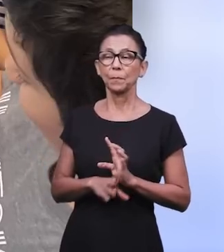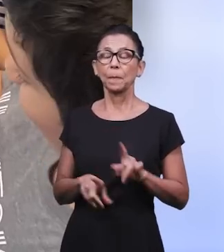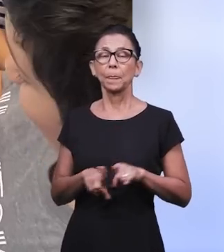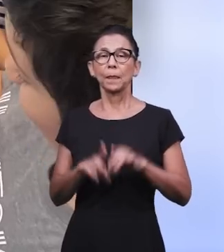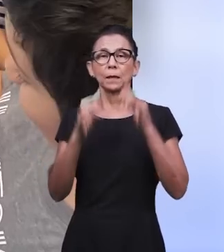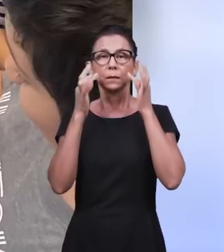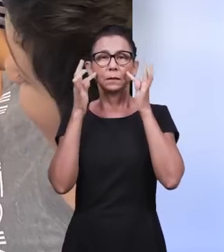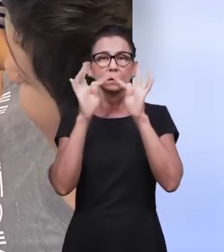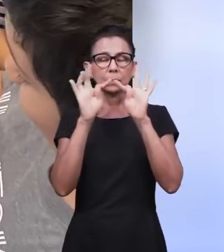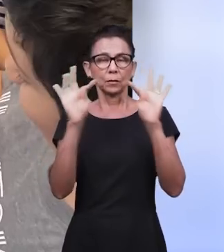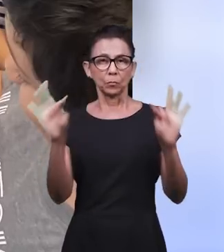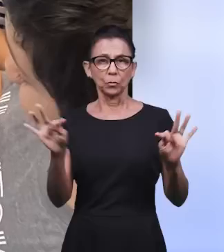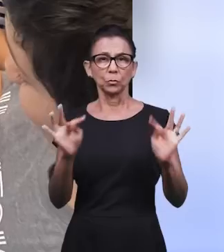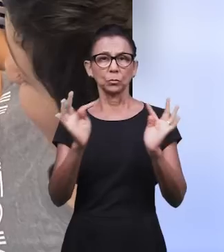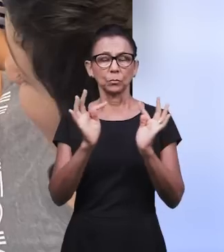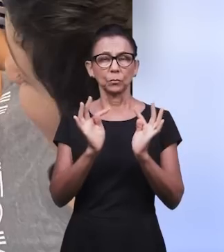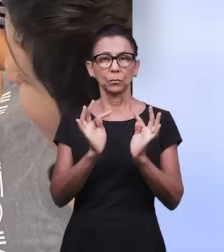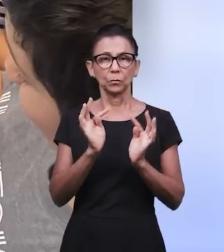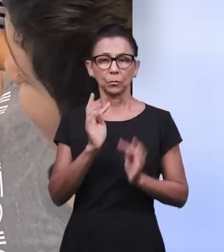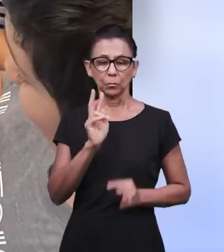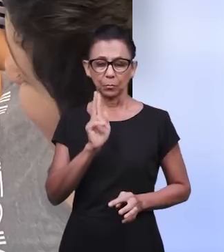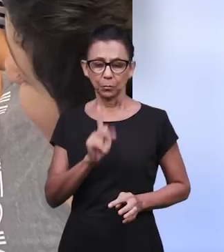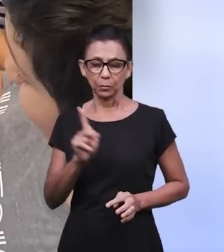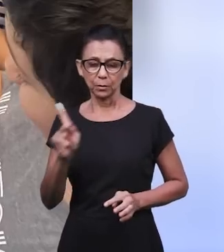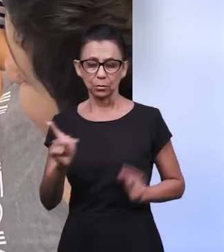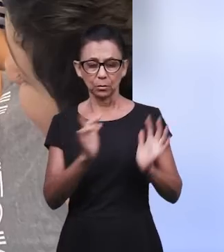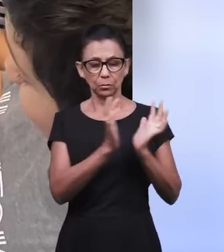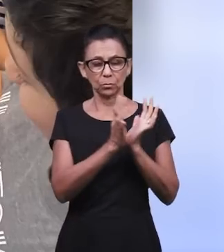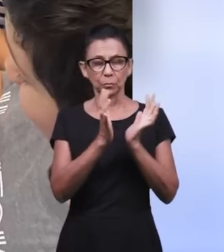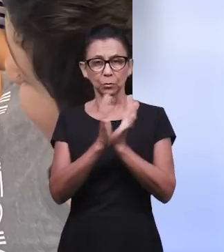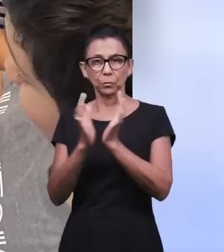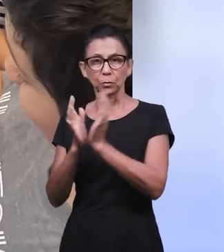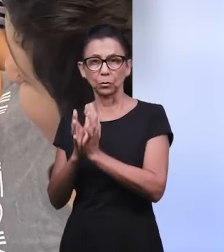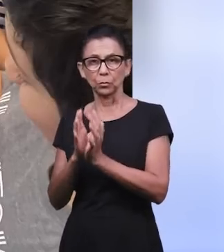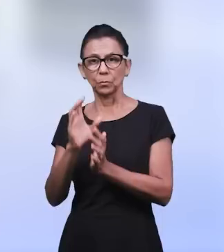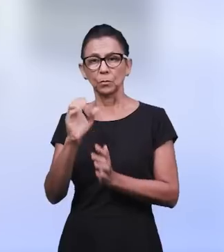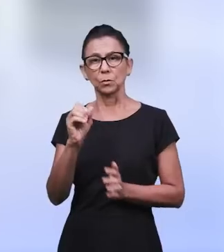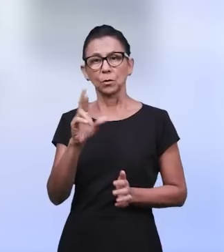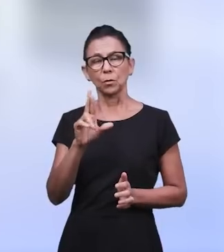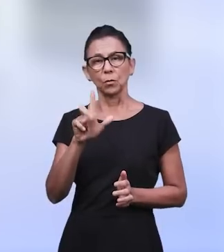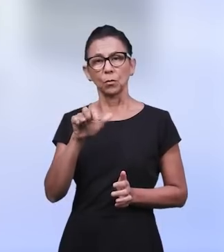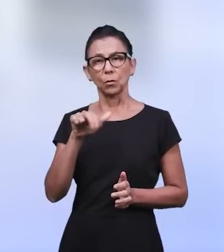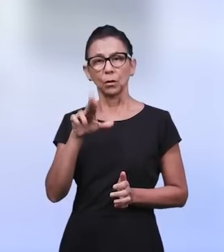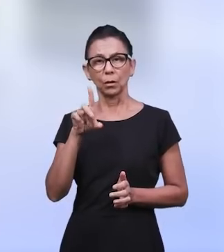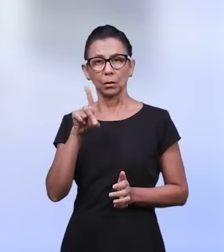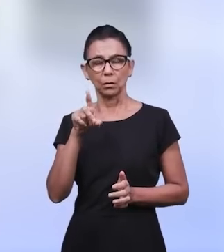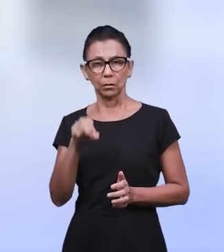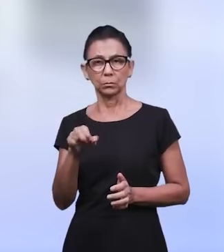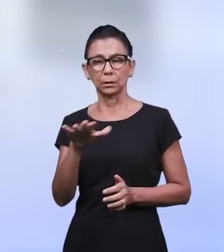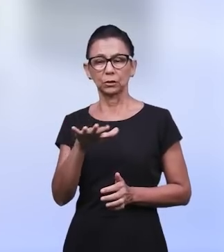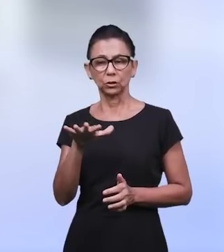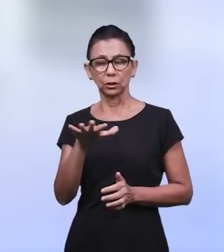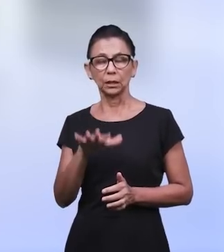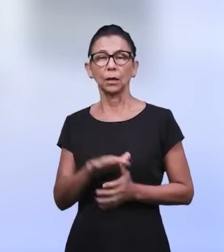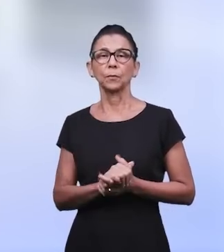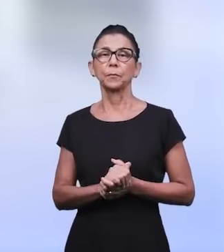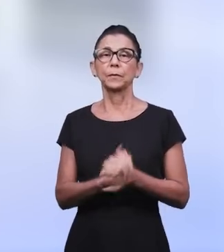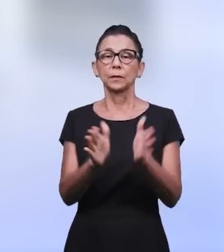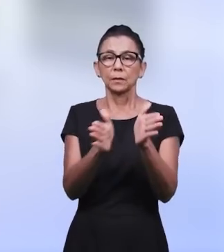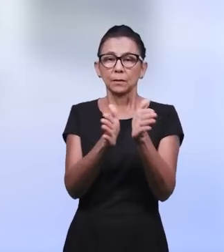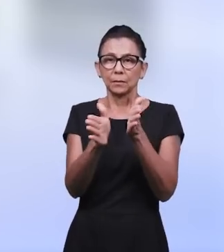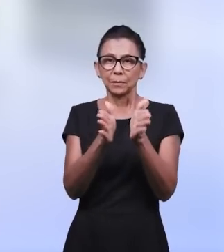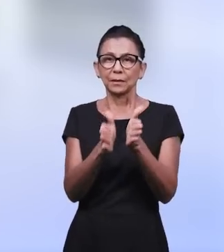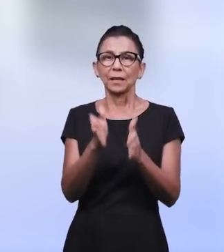do trabalho feito pelas professoras de classes da ICM de Orlando e a utilização dos materiais de acessibilidade que